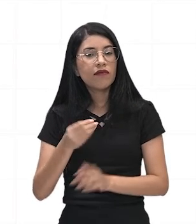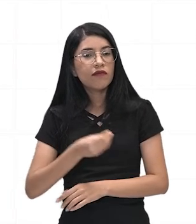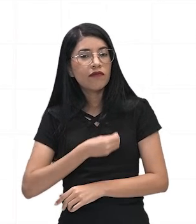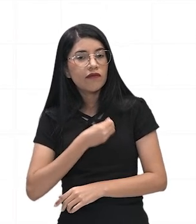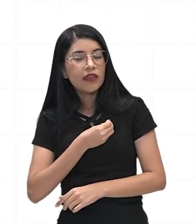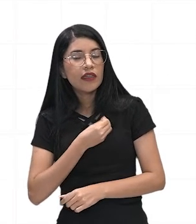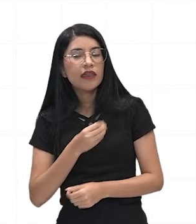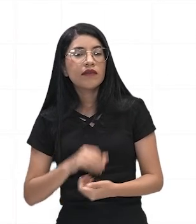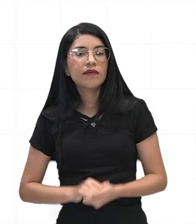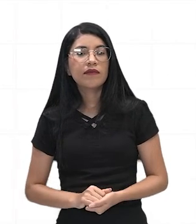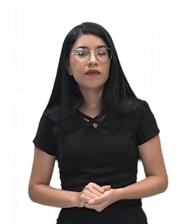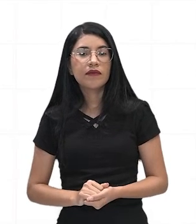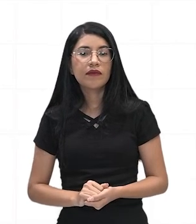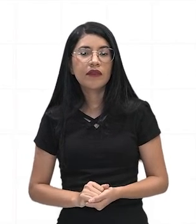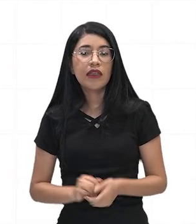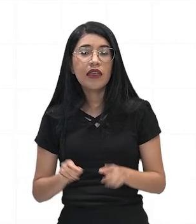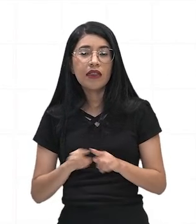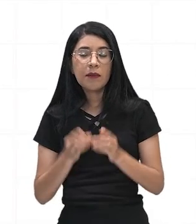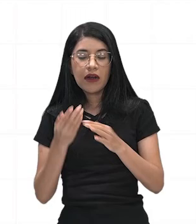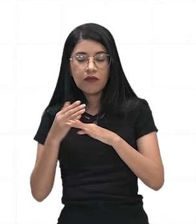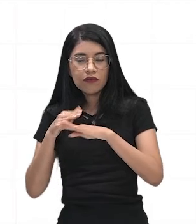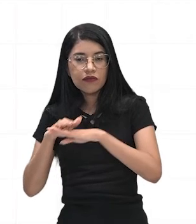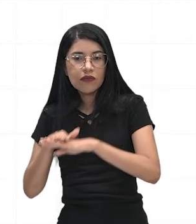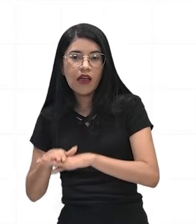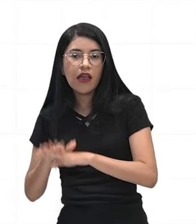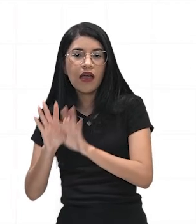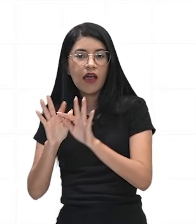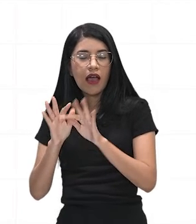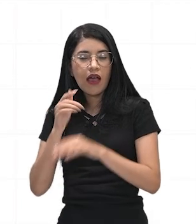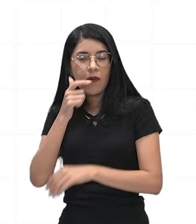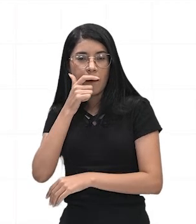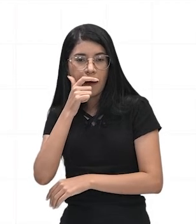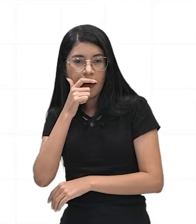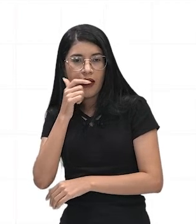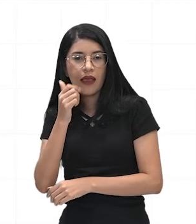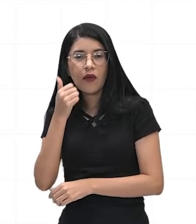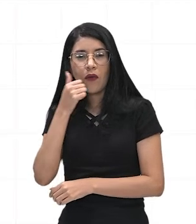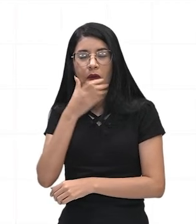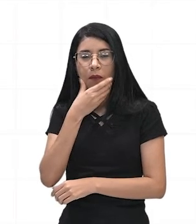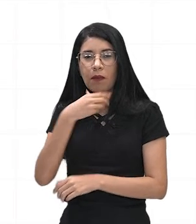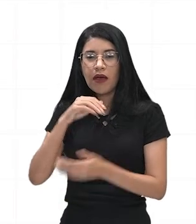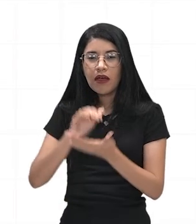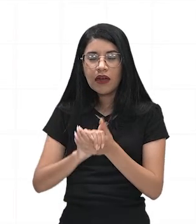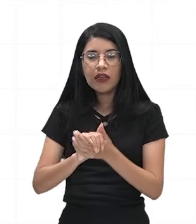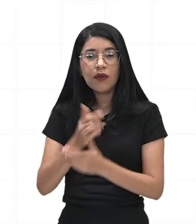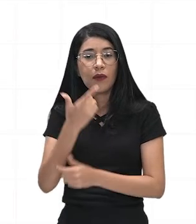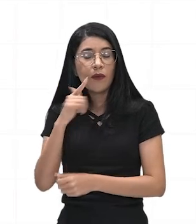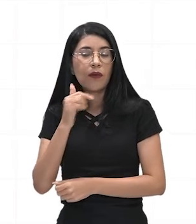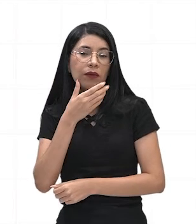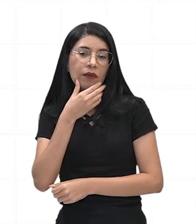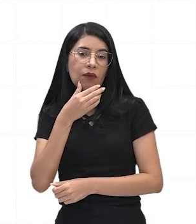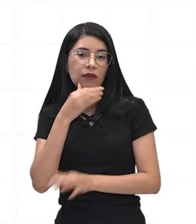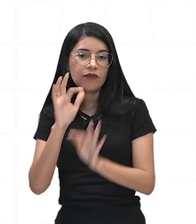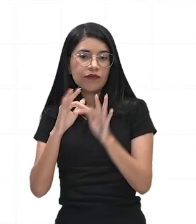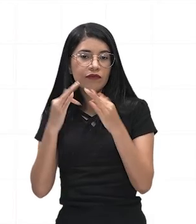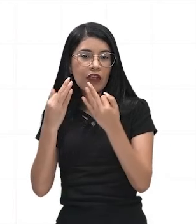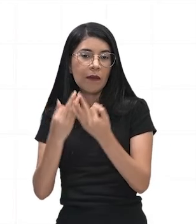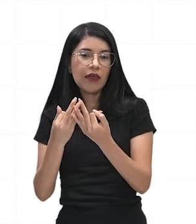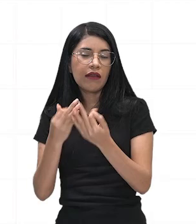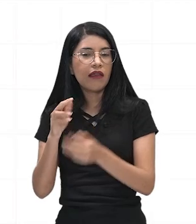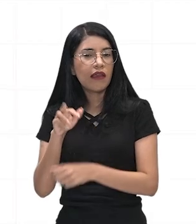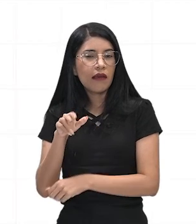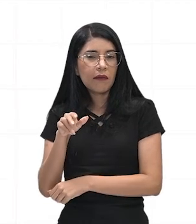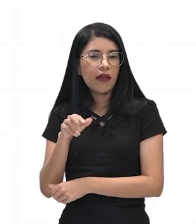vidas e geralmente eram subordinadas aos pais, maridos ou outros homens da família. E uma